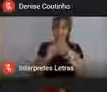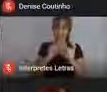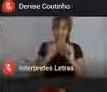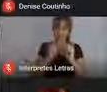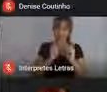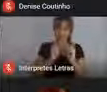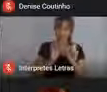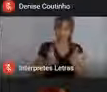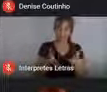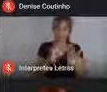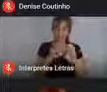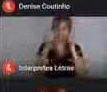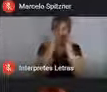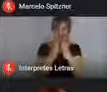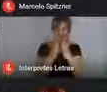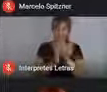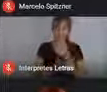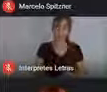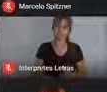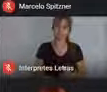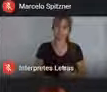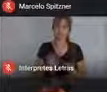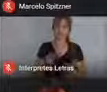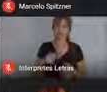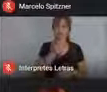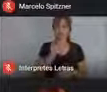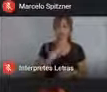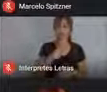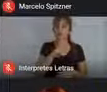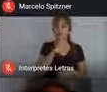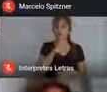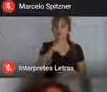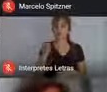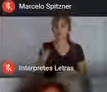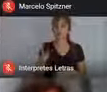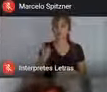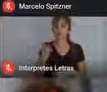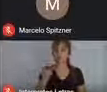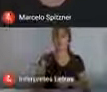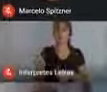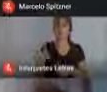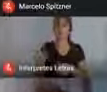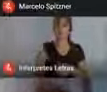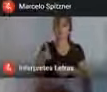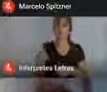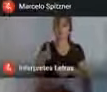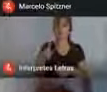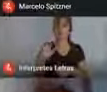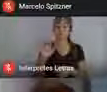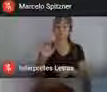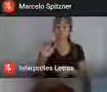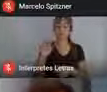no nosso evento. Então, eu passo a palavra novamente aí à professora Flávia.